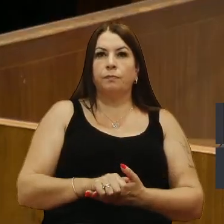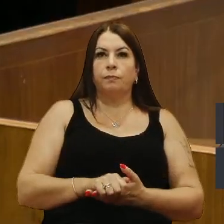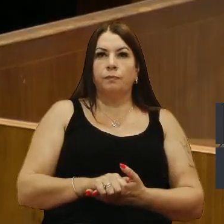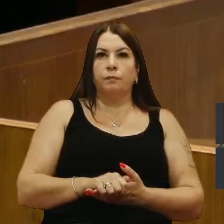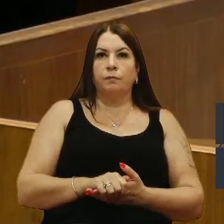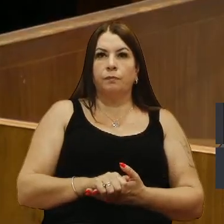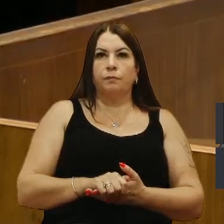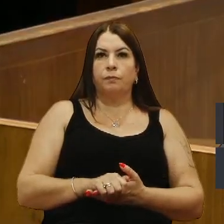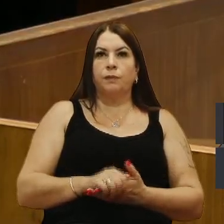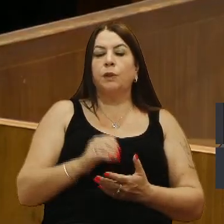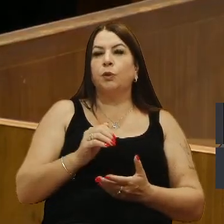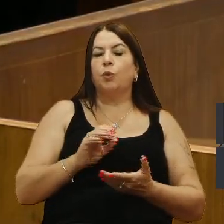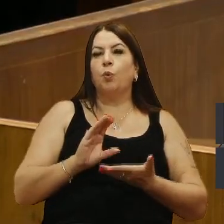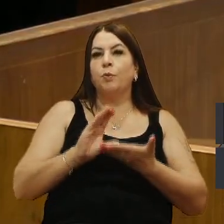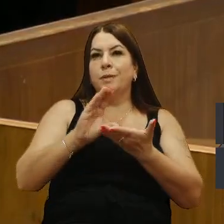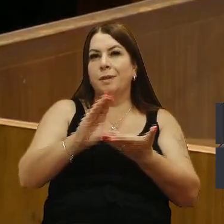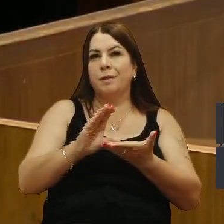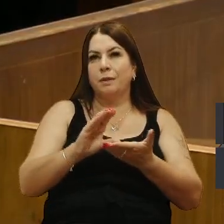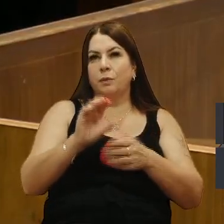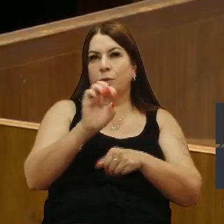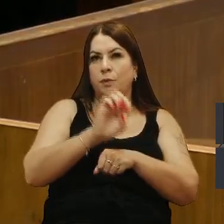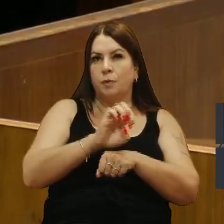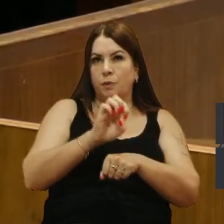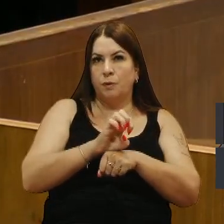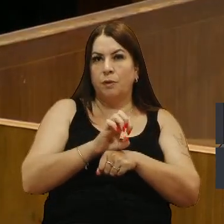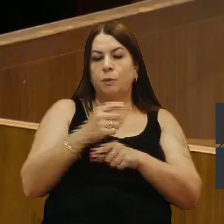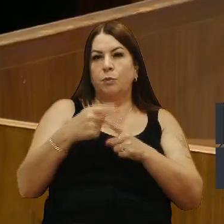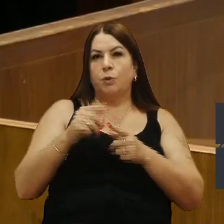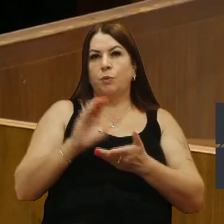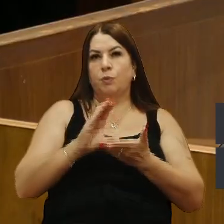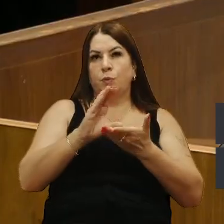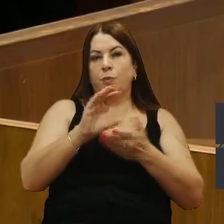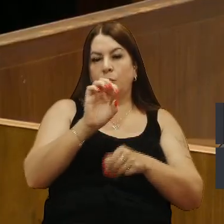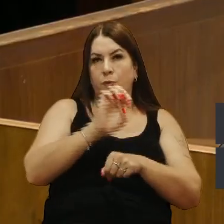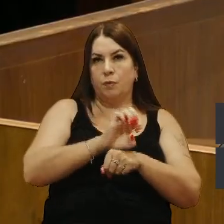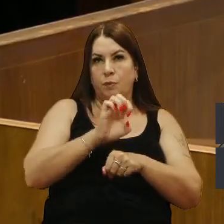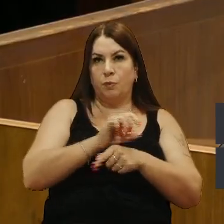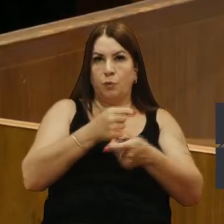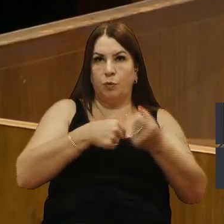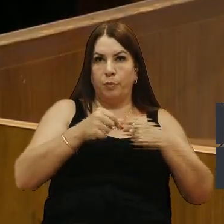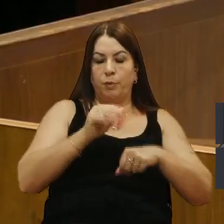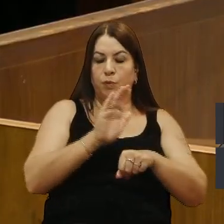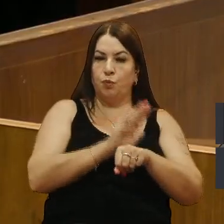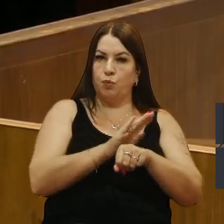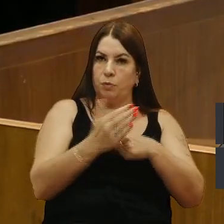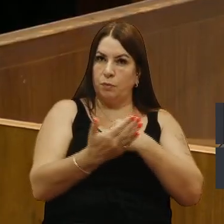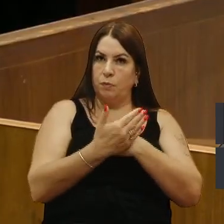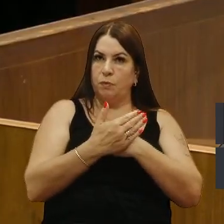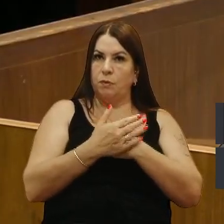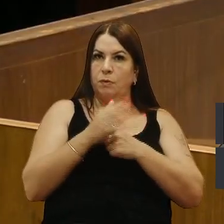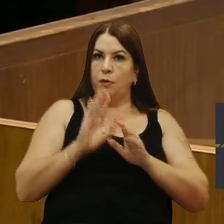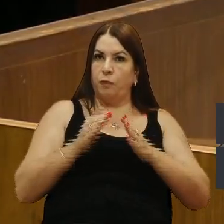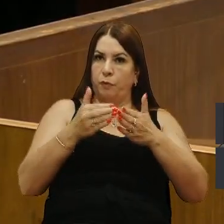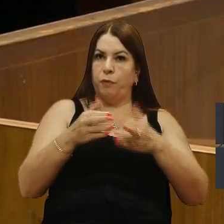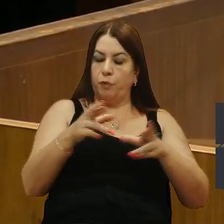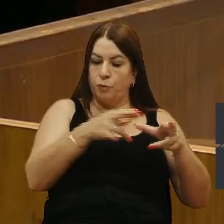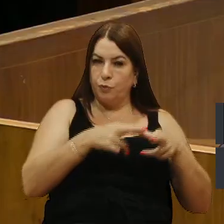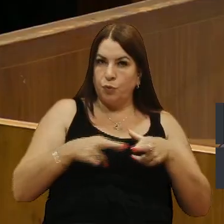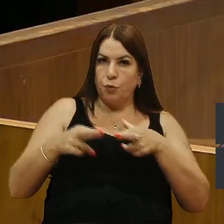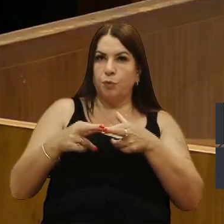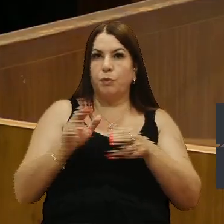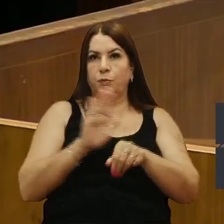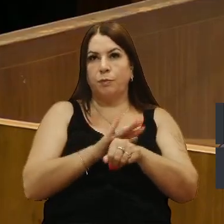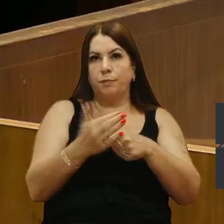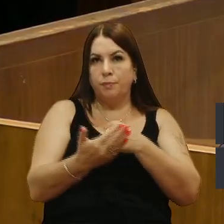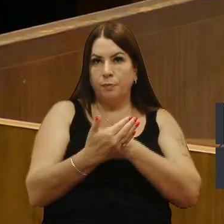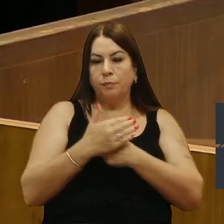tivemos conselheiros estaduais, porque tem o Conselho Estadual de Economia Solidária, tem o Fórum Regional de